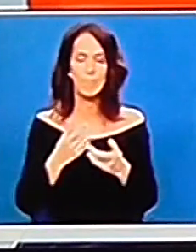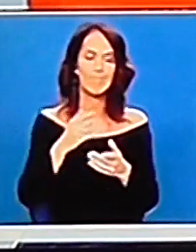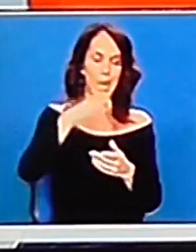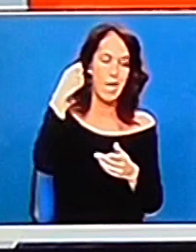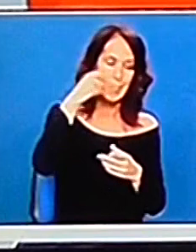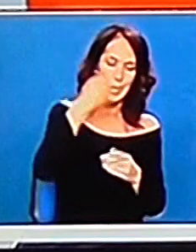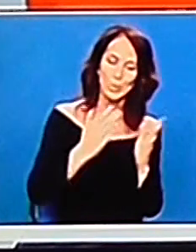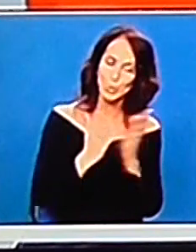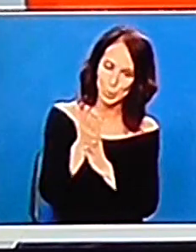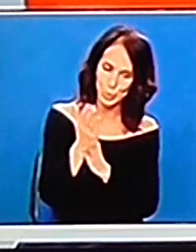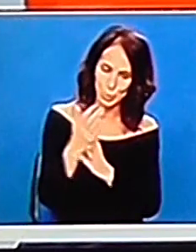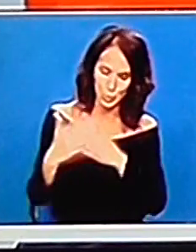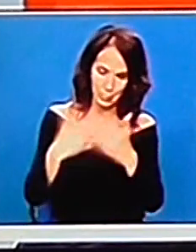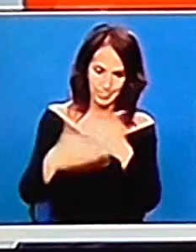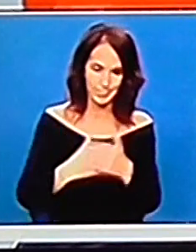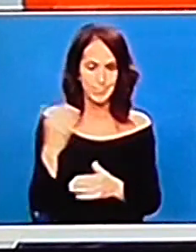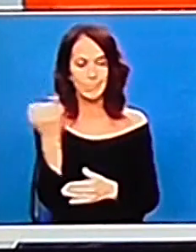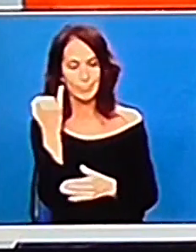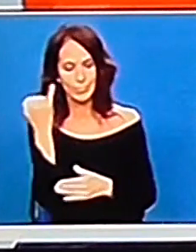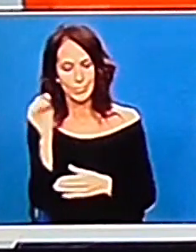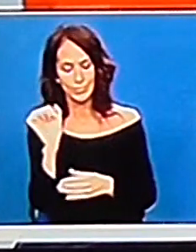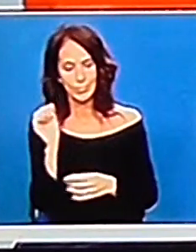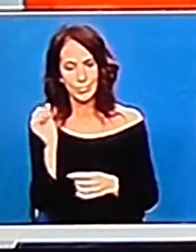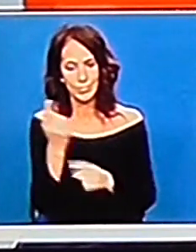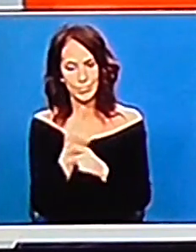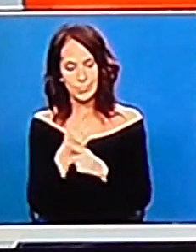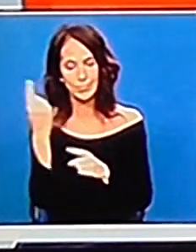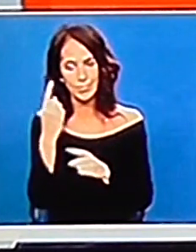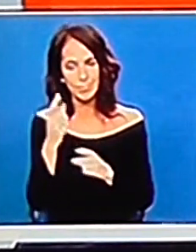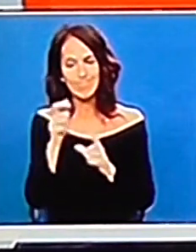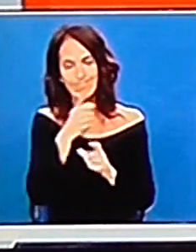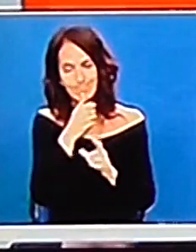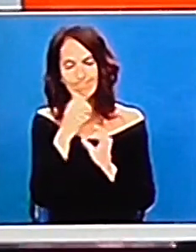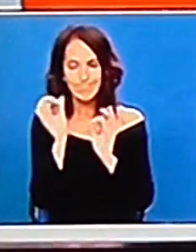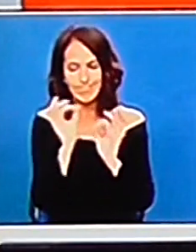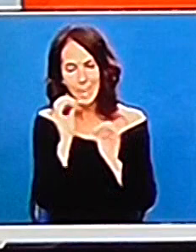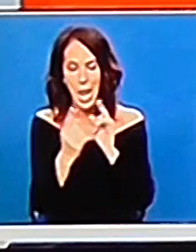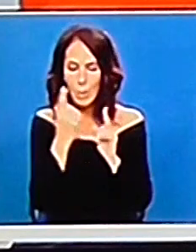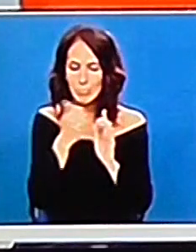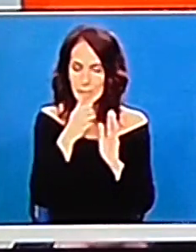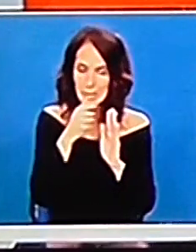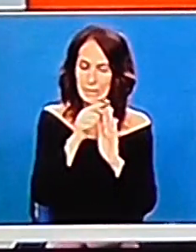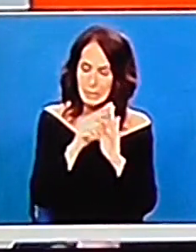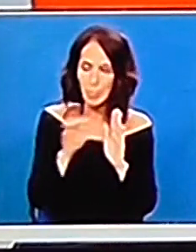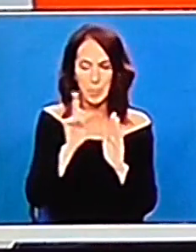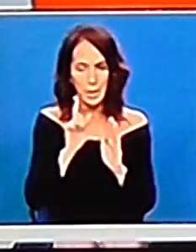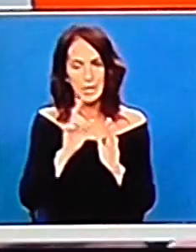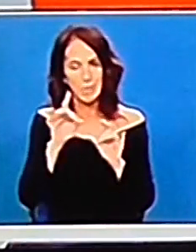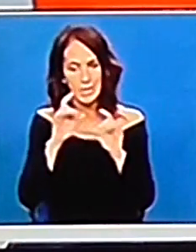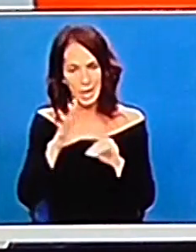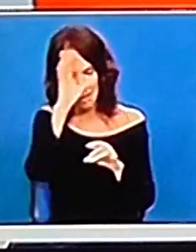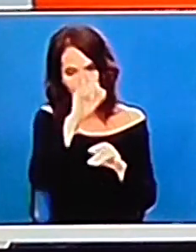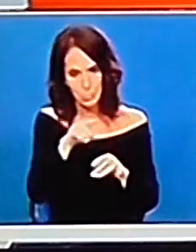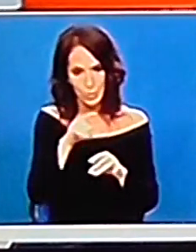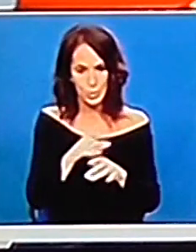incertos já usei como vimos as instituições as instituições devem tomar medidas para que não acontece com esse tipo de abuso